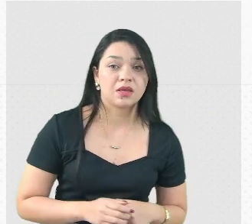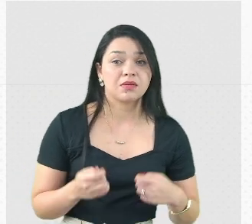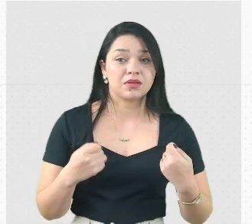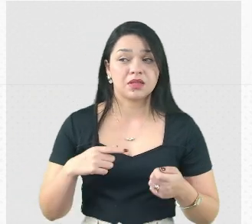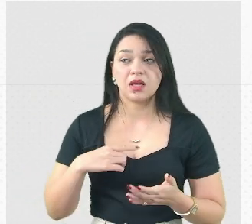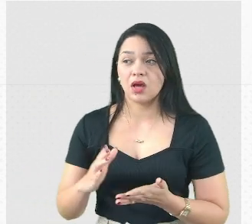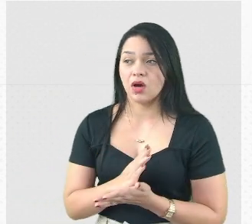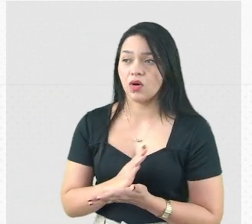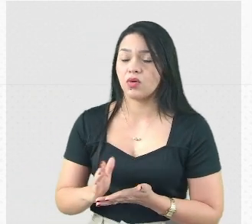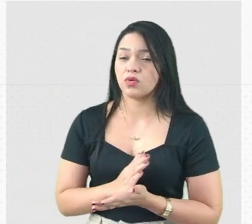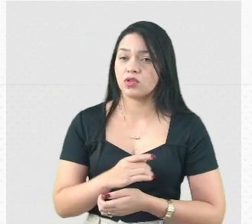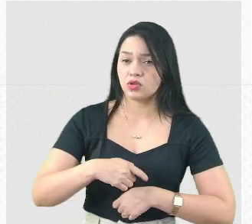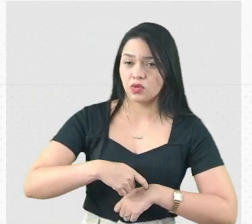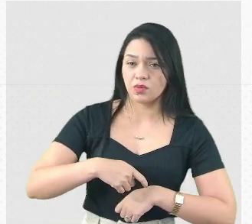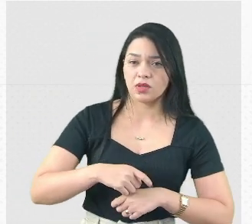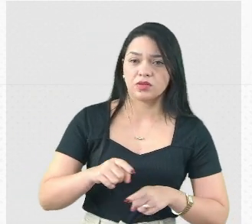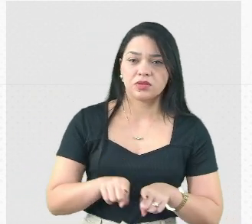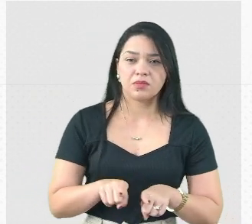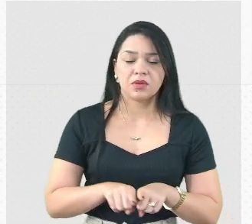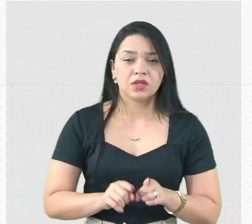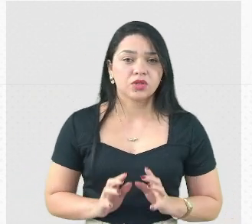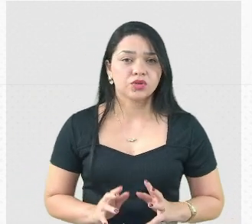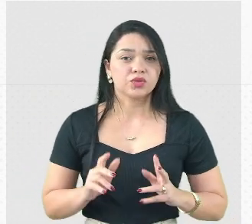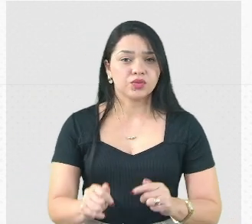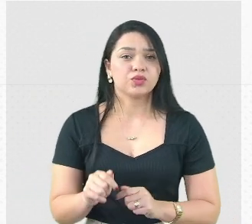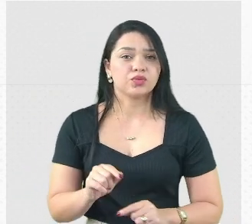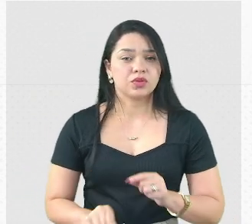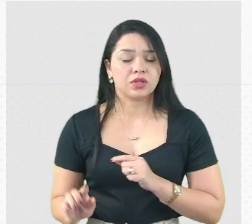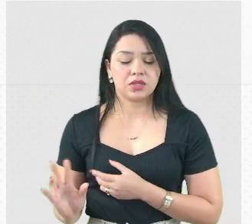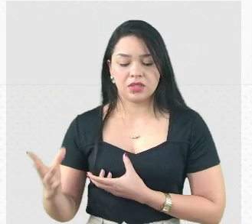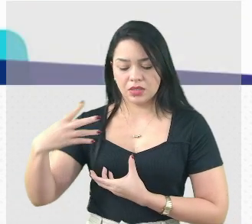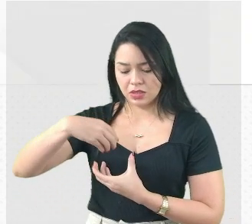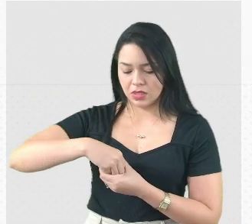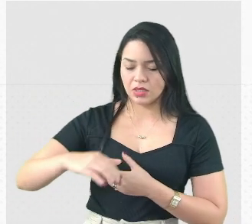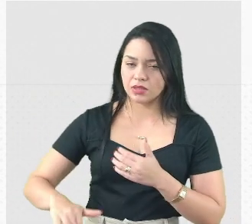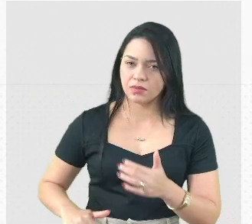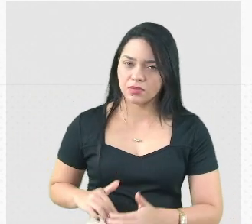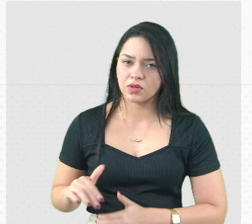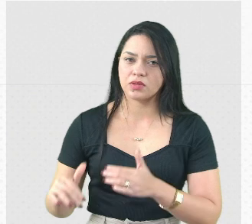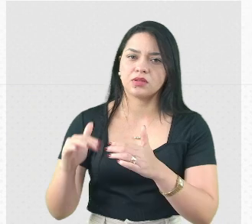alguns momentos de frustrações. Tudo isso faz parte dentro deste processo.